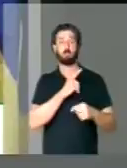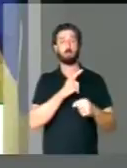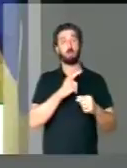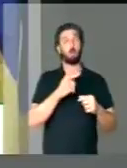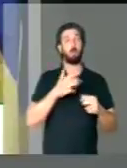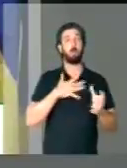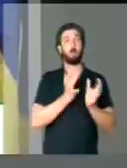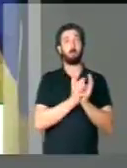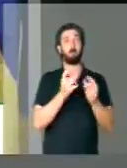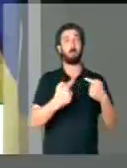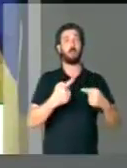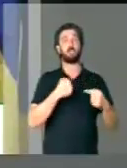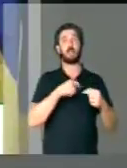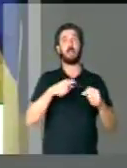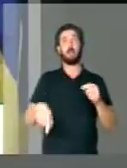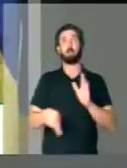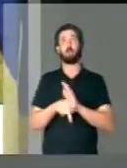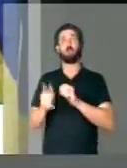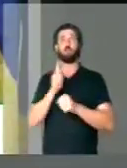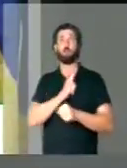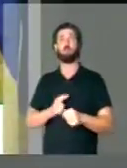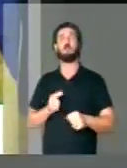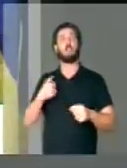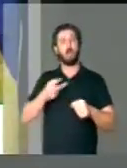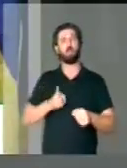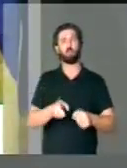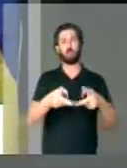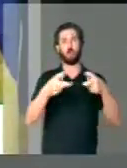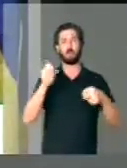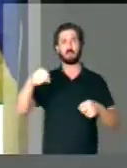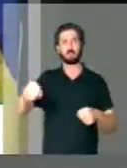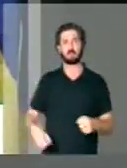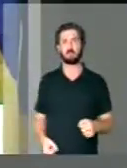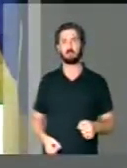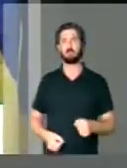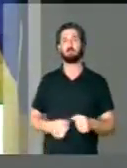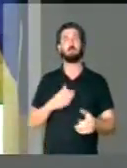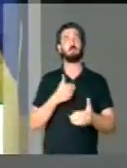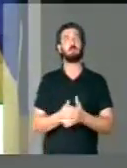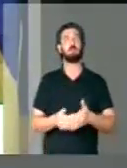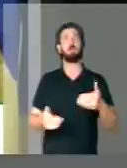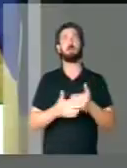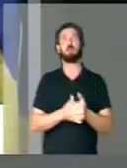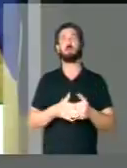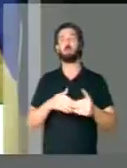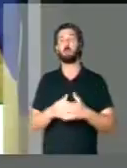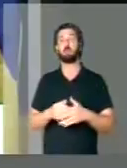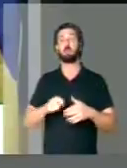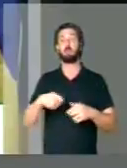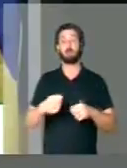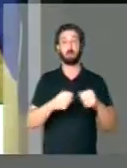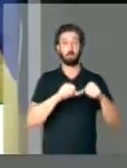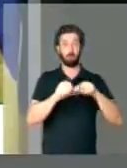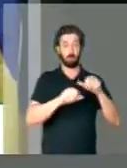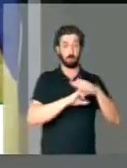vou cobrar. Continuo cobrando responsabilidade com o dinheiro público, seja aquele fruto das